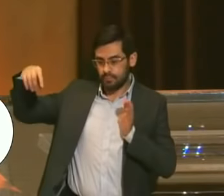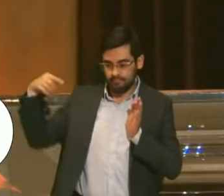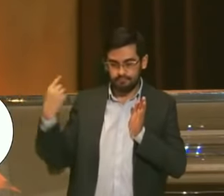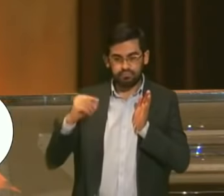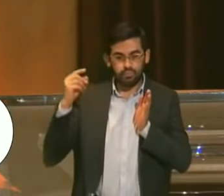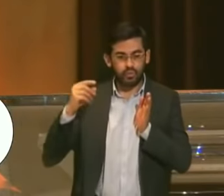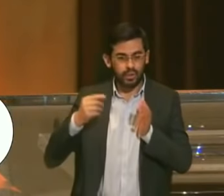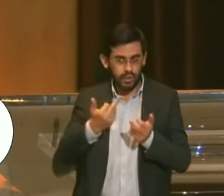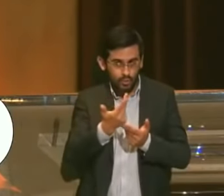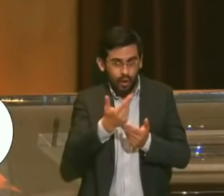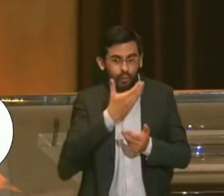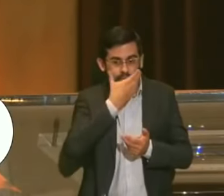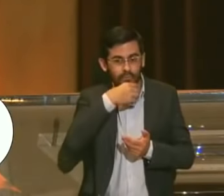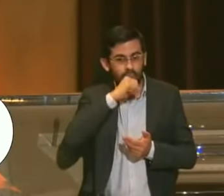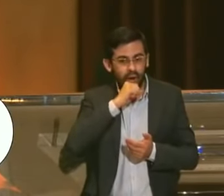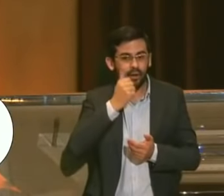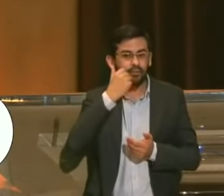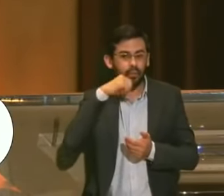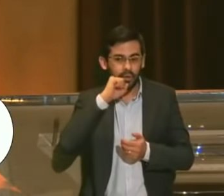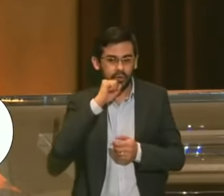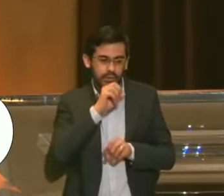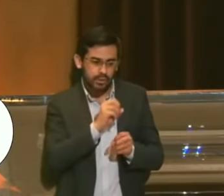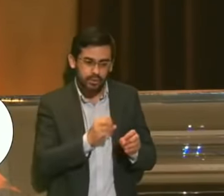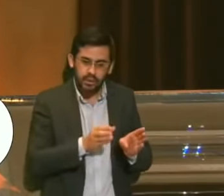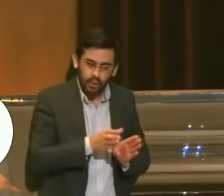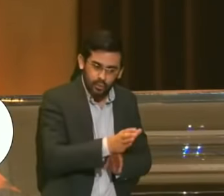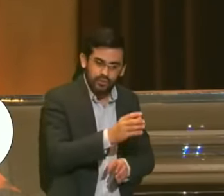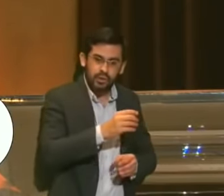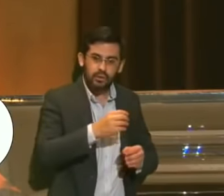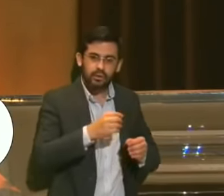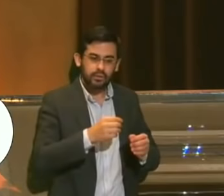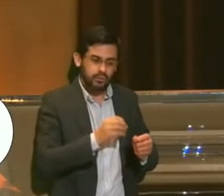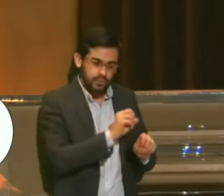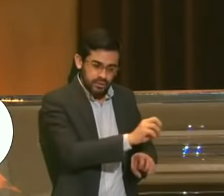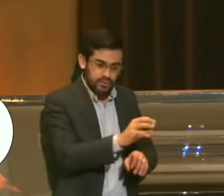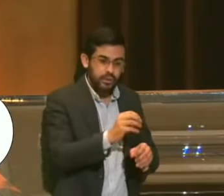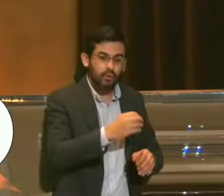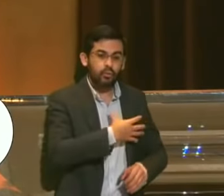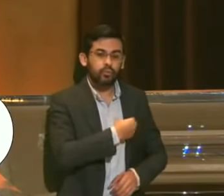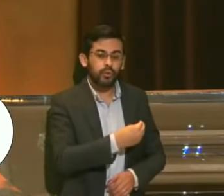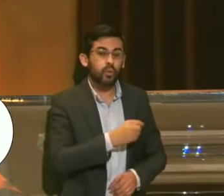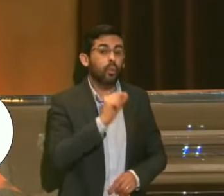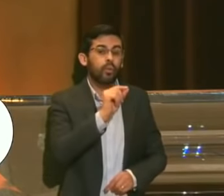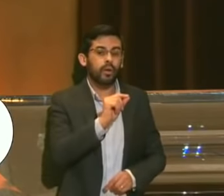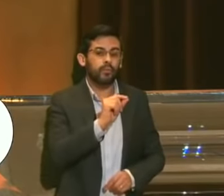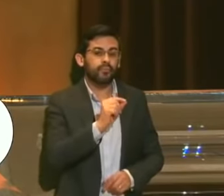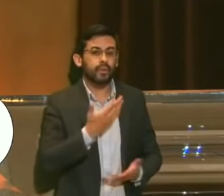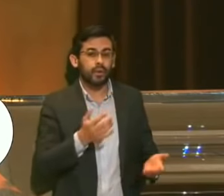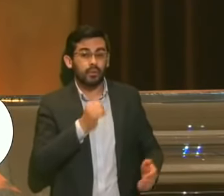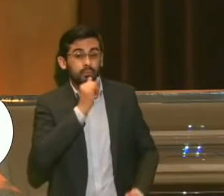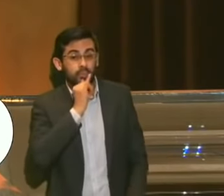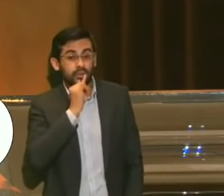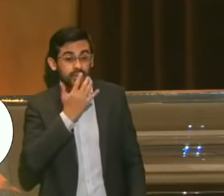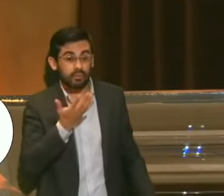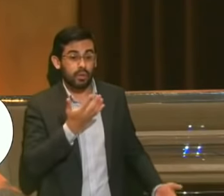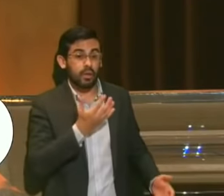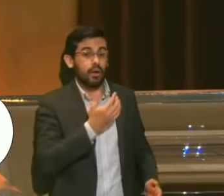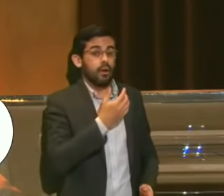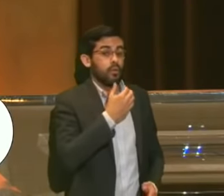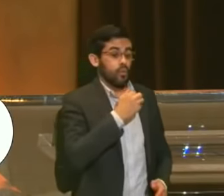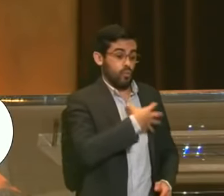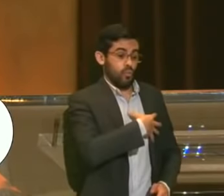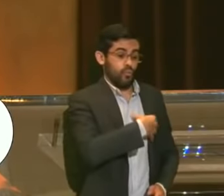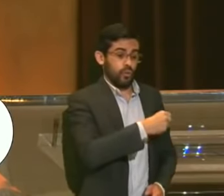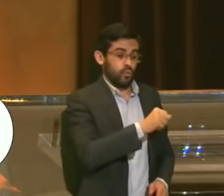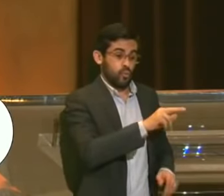um bom pai faz com o seu filho, não é? O que é que você faz lá? O irmãozinho vai lá e bate no